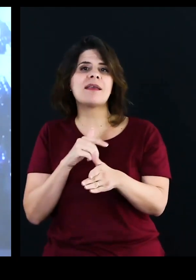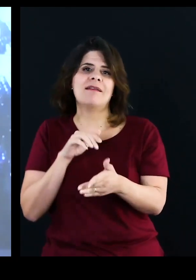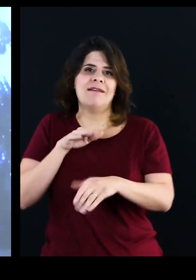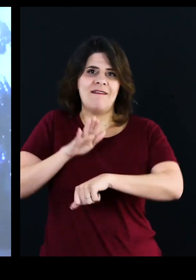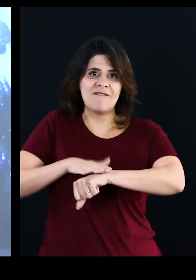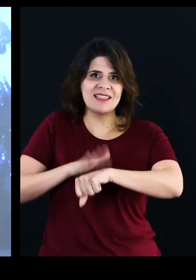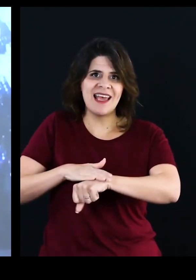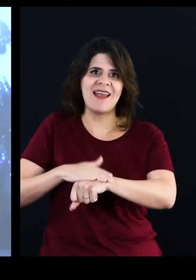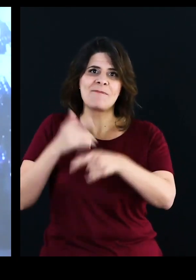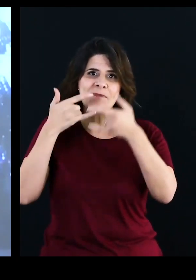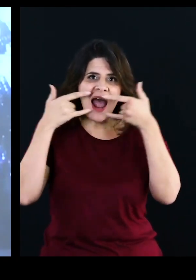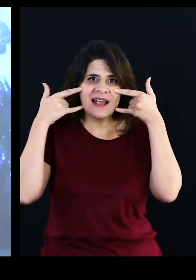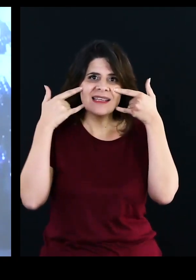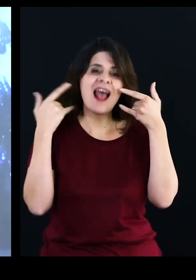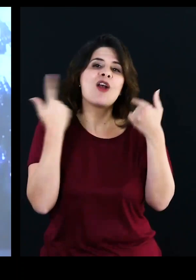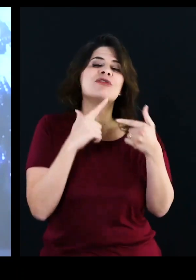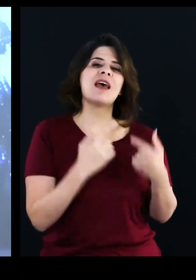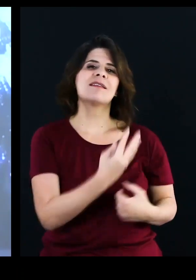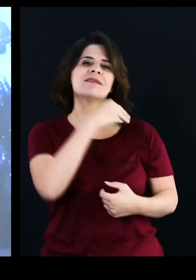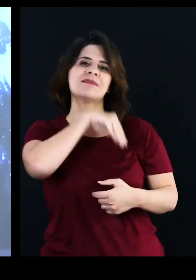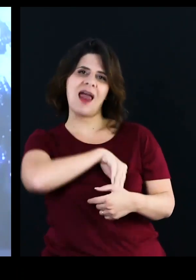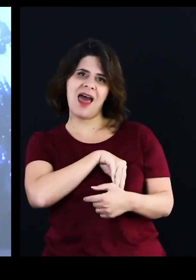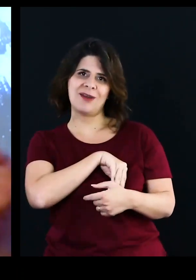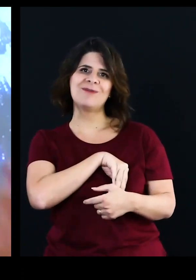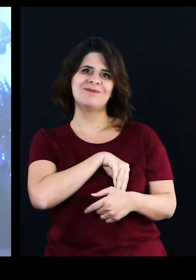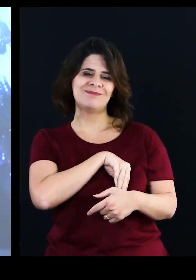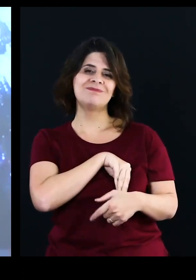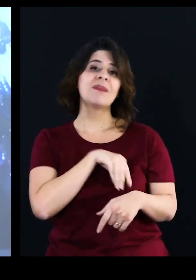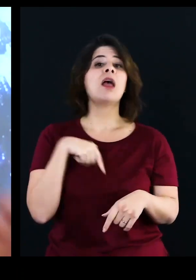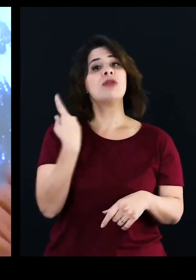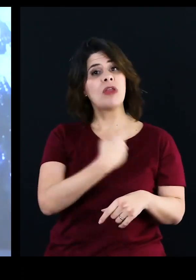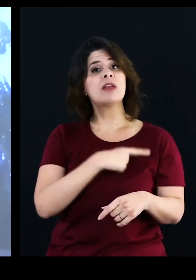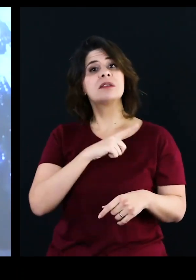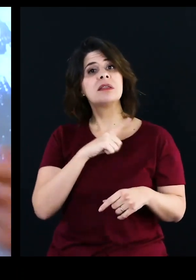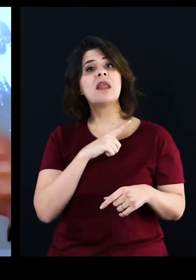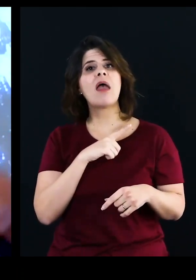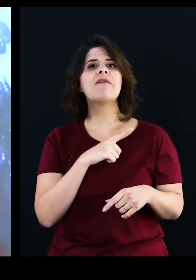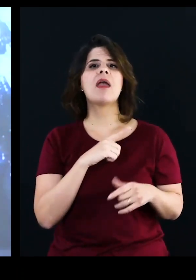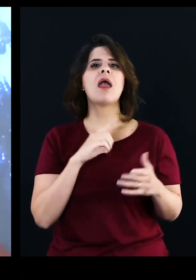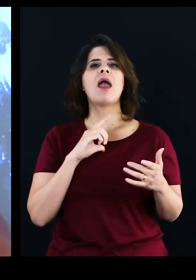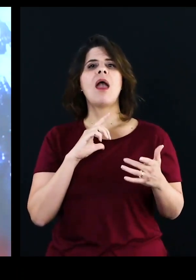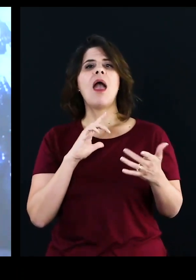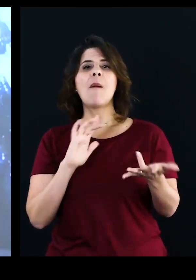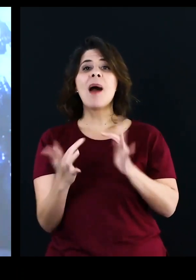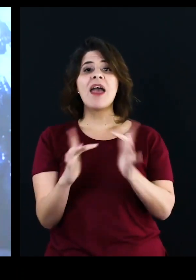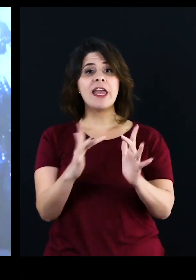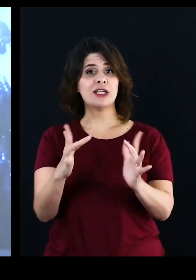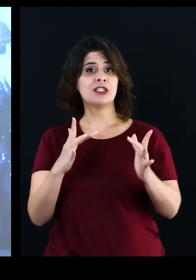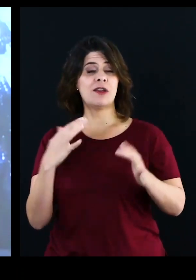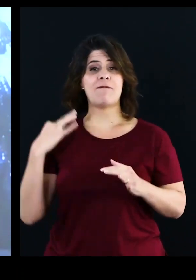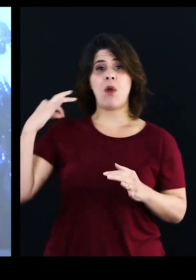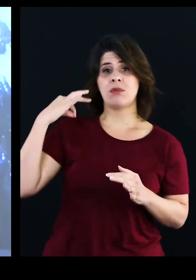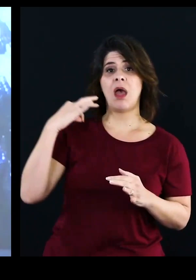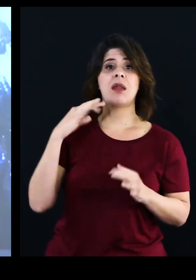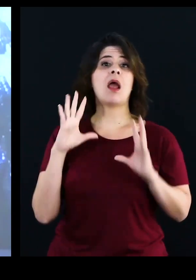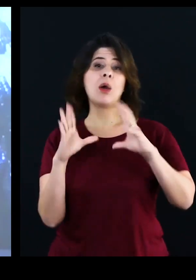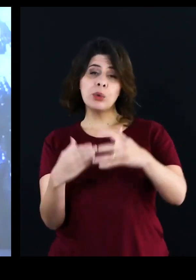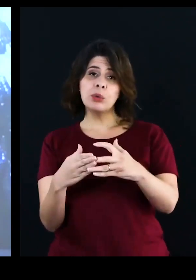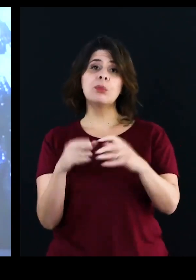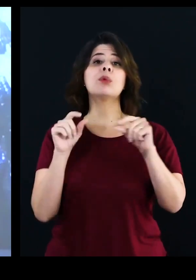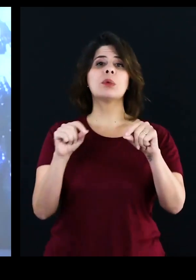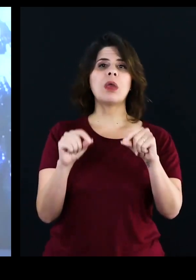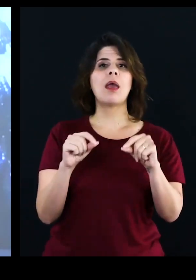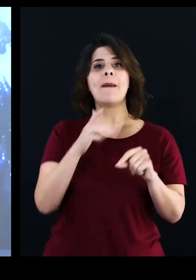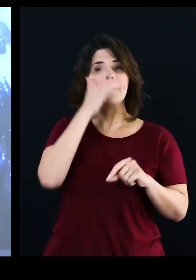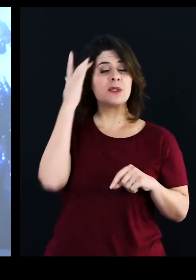uma rede Vale Voluntária de Matching Fund, onde cada um, os voluntários internos e externos da Vale